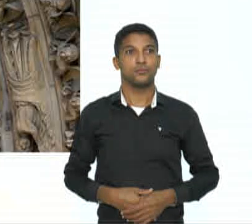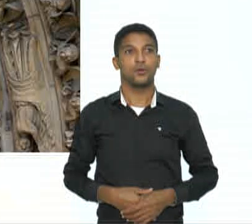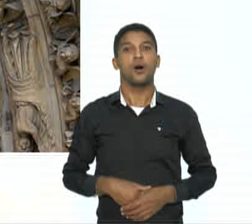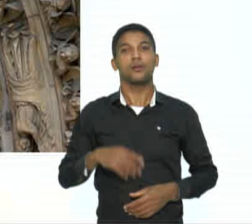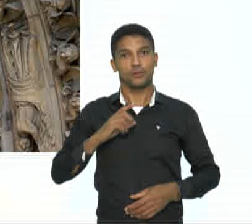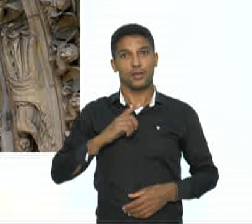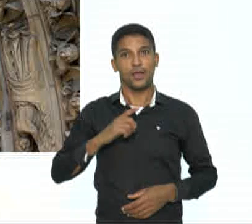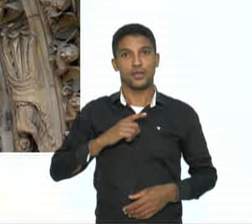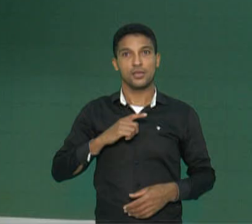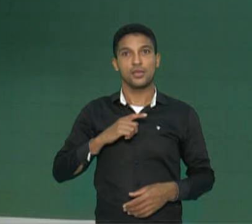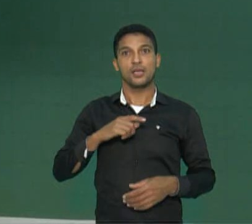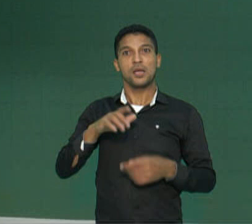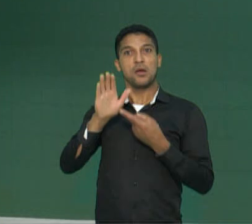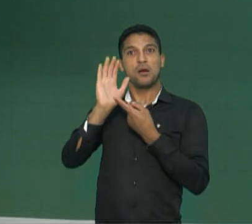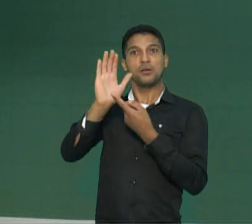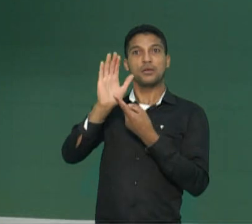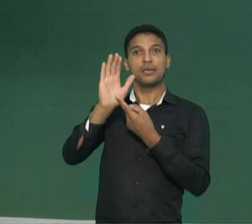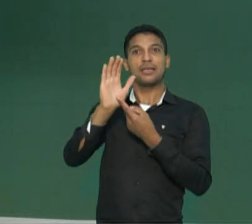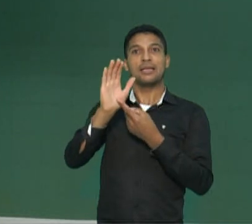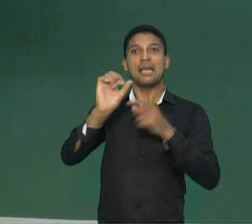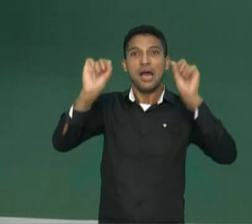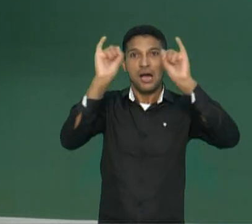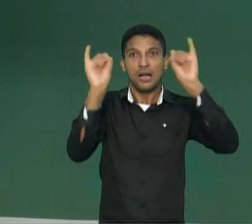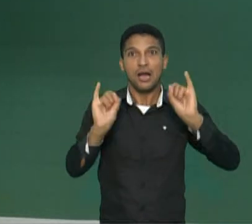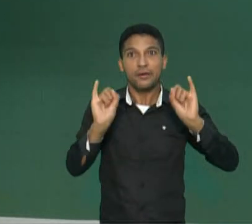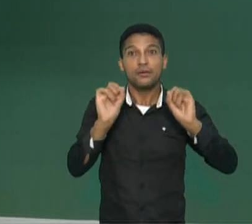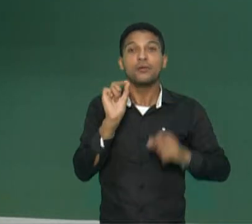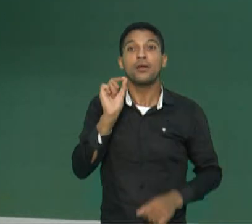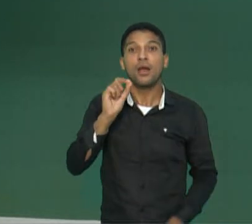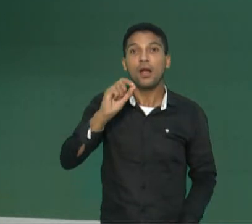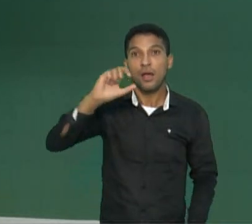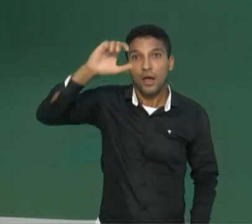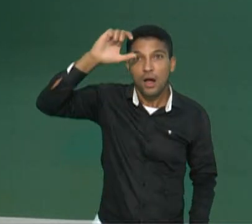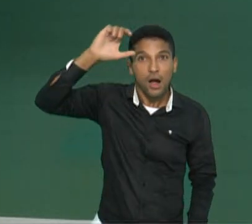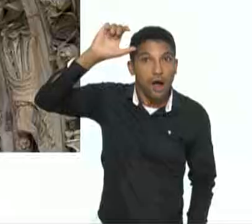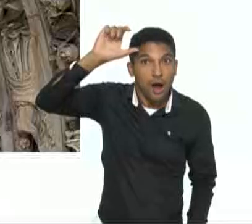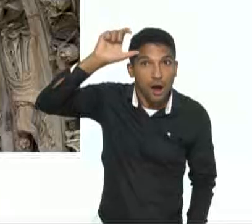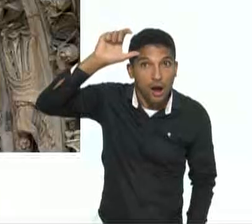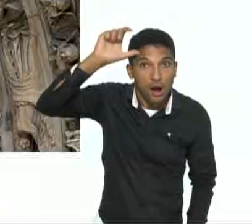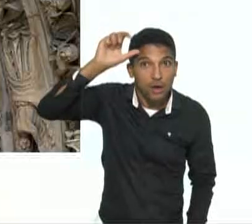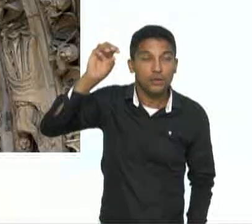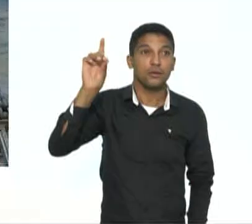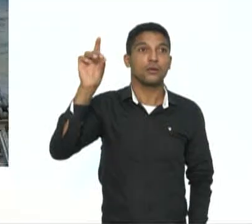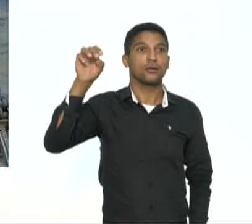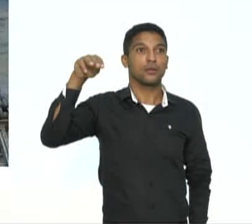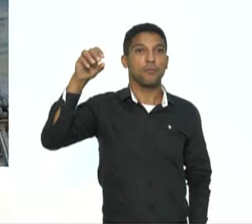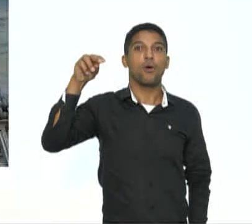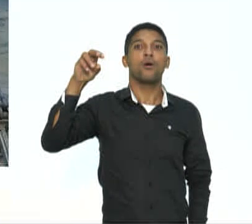do demônio que a gente vai ver aqui na frente, ó, que a gente vai ter muito na arte românica e na arte gótica.